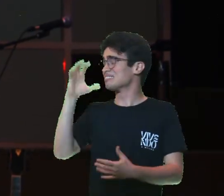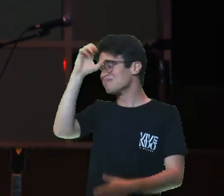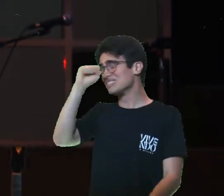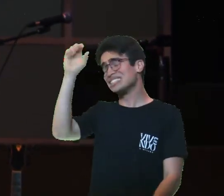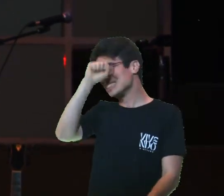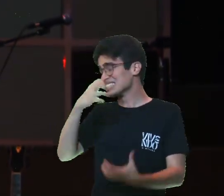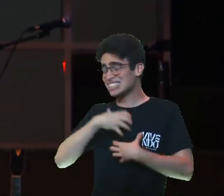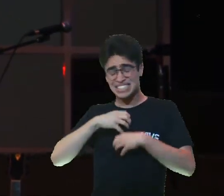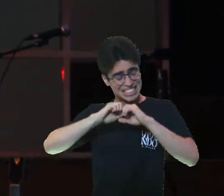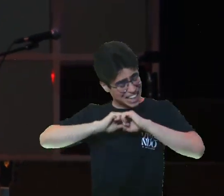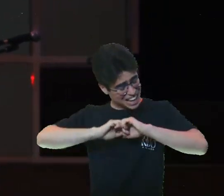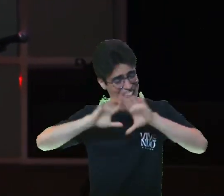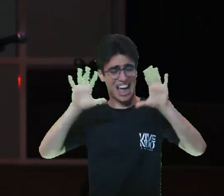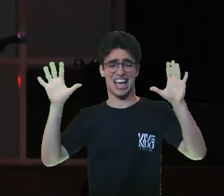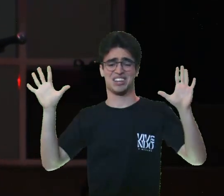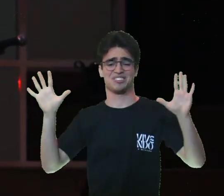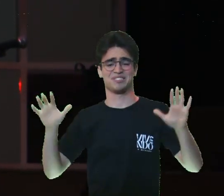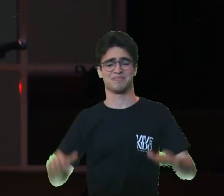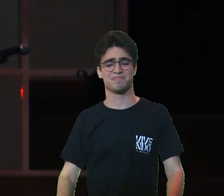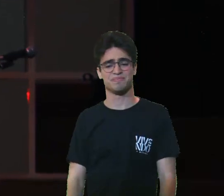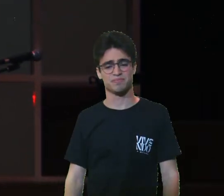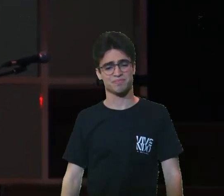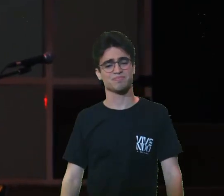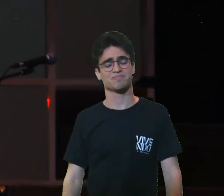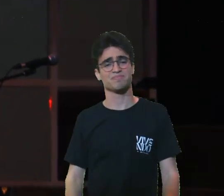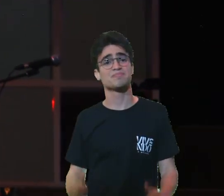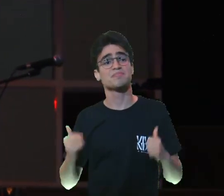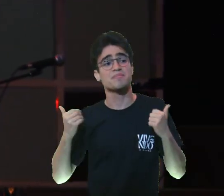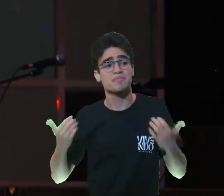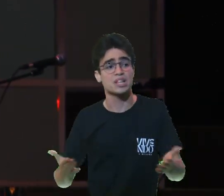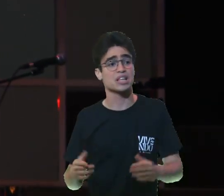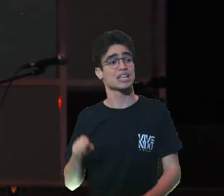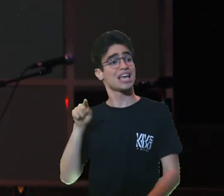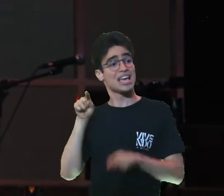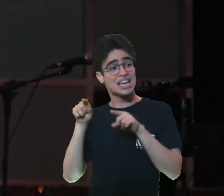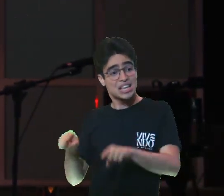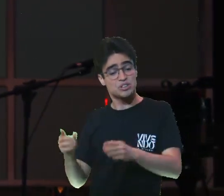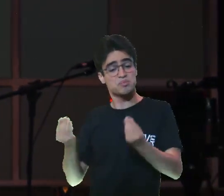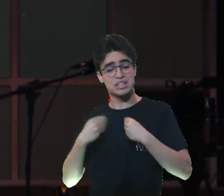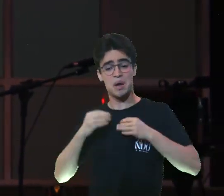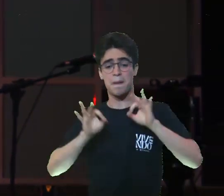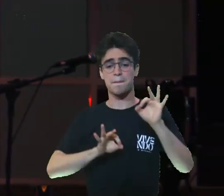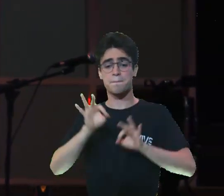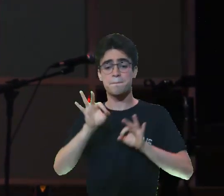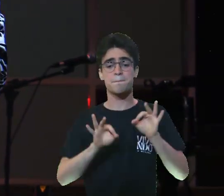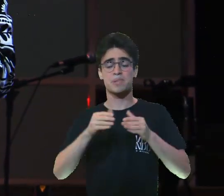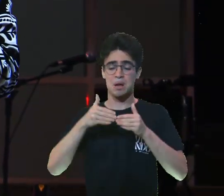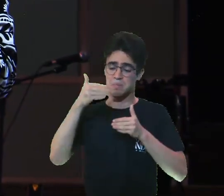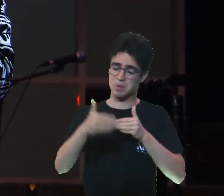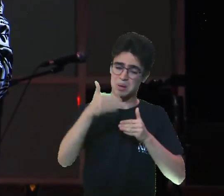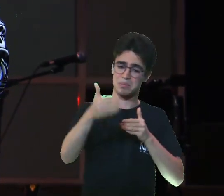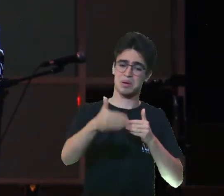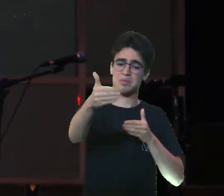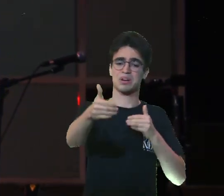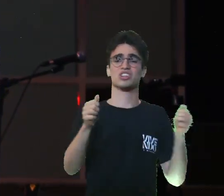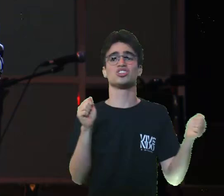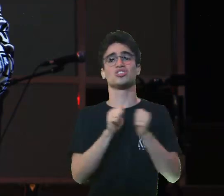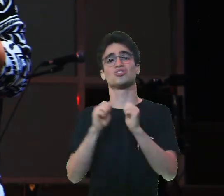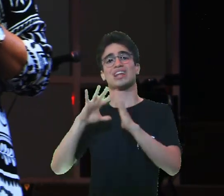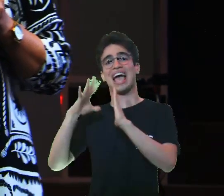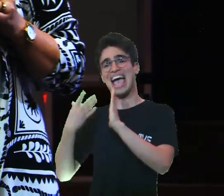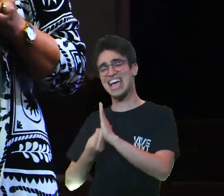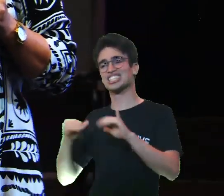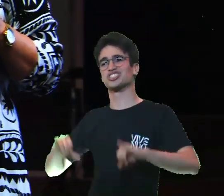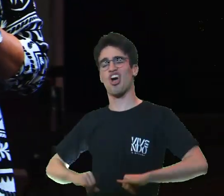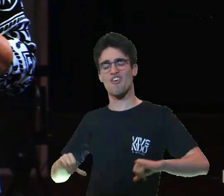e inesquecível. E isso nos preparou para os dias que viriam junto à igreja sofredora e os